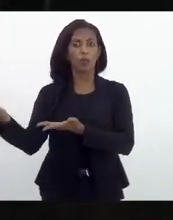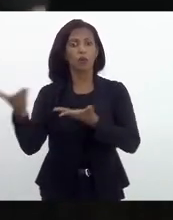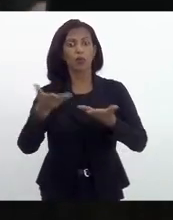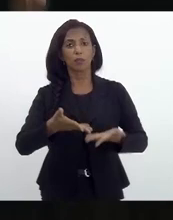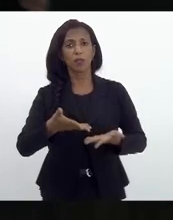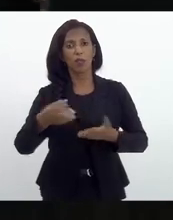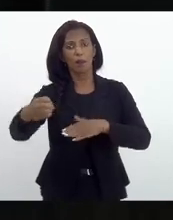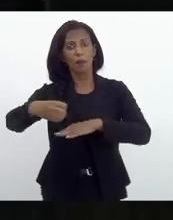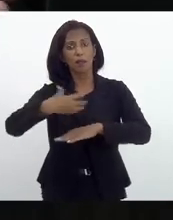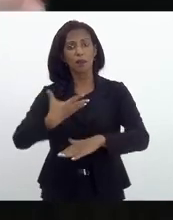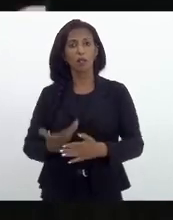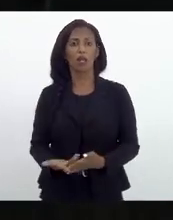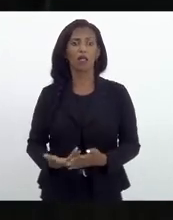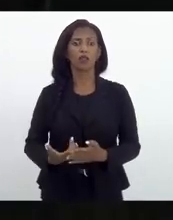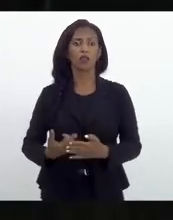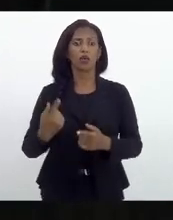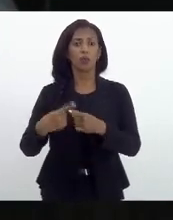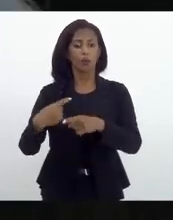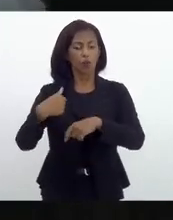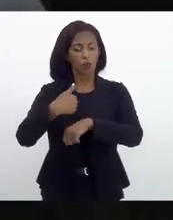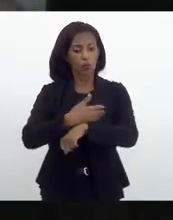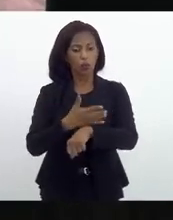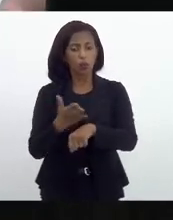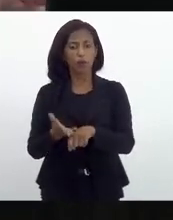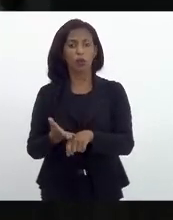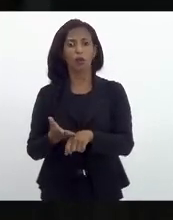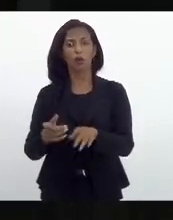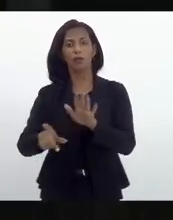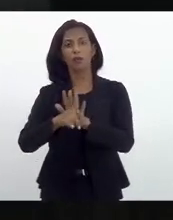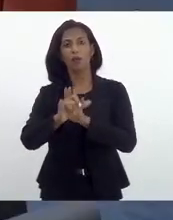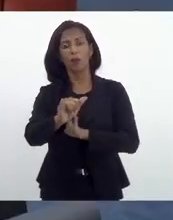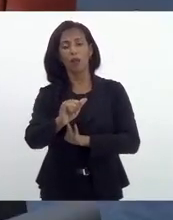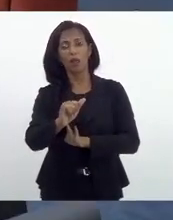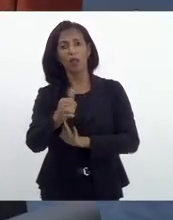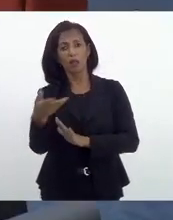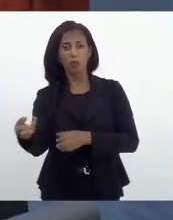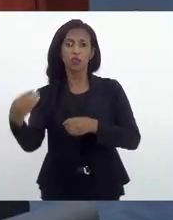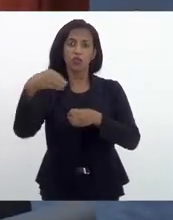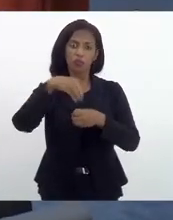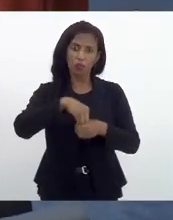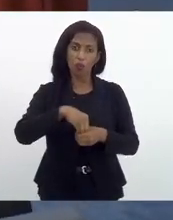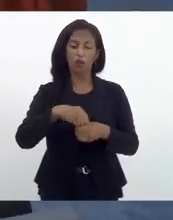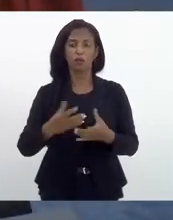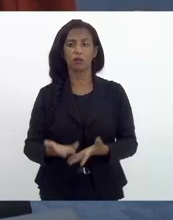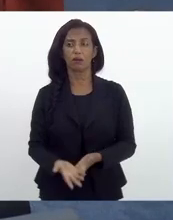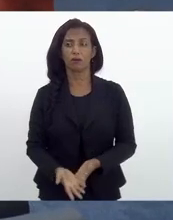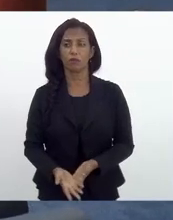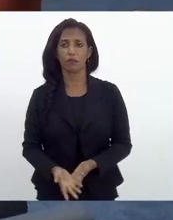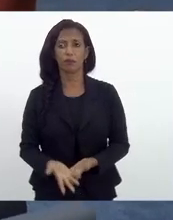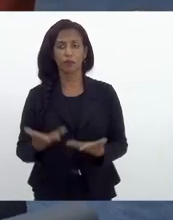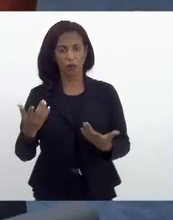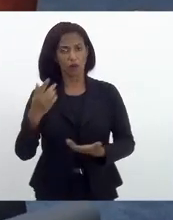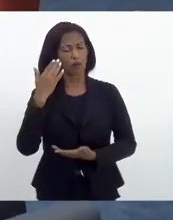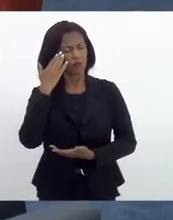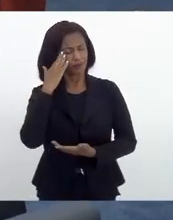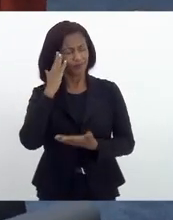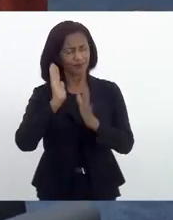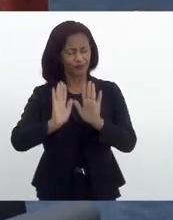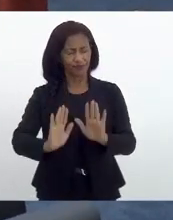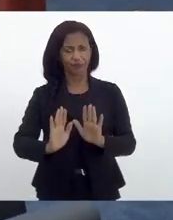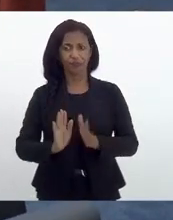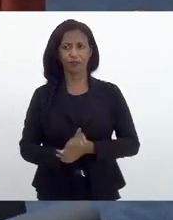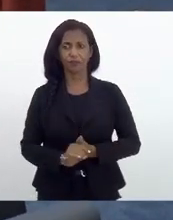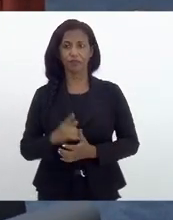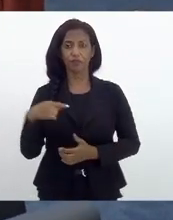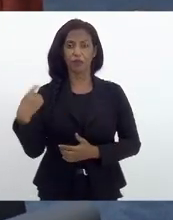mensagem porque toda hora vem um projeto de lei complementar e a gente pode emendar no projeto com a mensagem do governo mas vamos tentar o entendimento agora